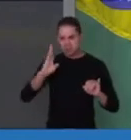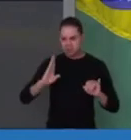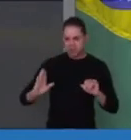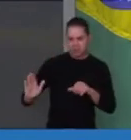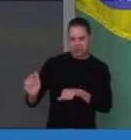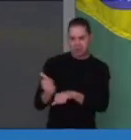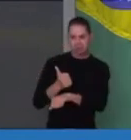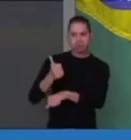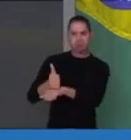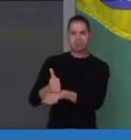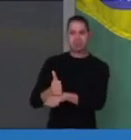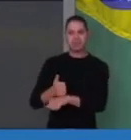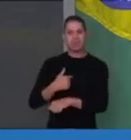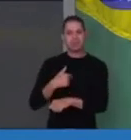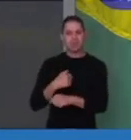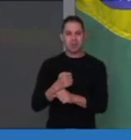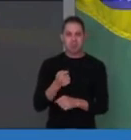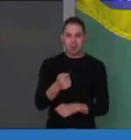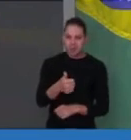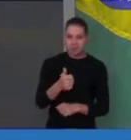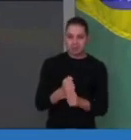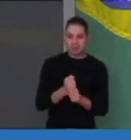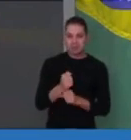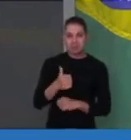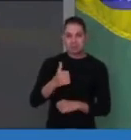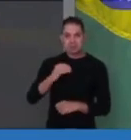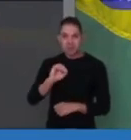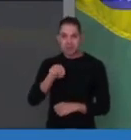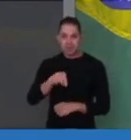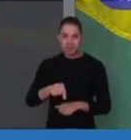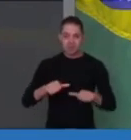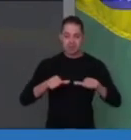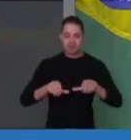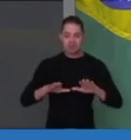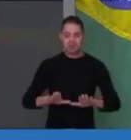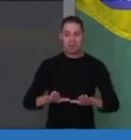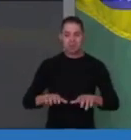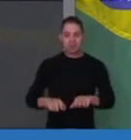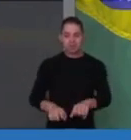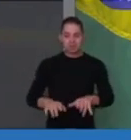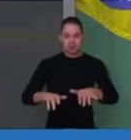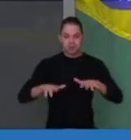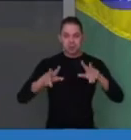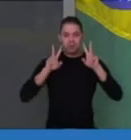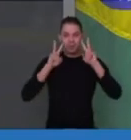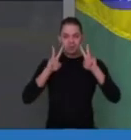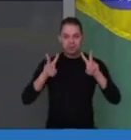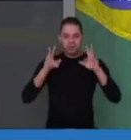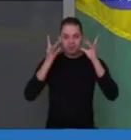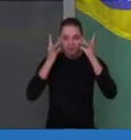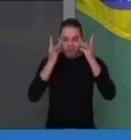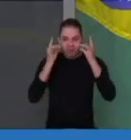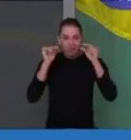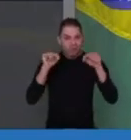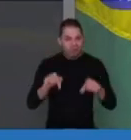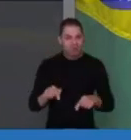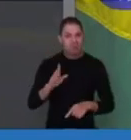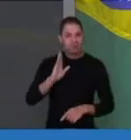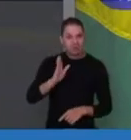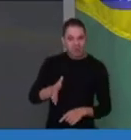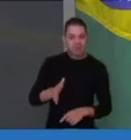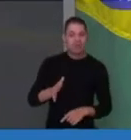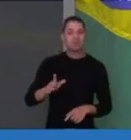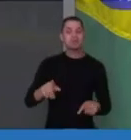aqui já há quase uma década, eu vi o que aconteceu aqui nesse plenário, eu já vi o que aconteceu aqui nesse plenário, eu vi o